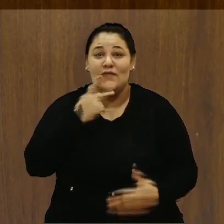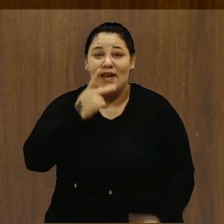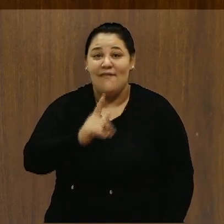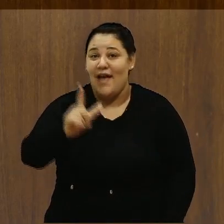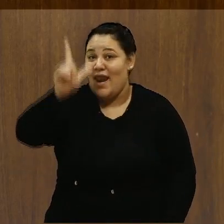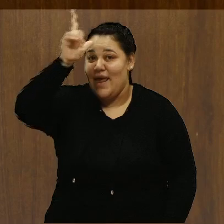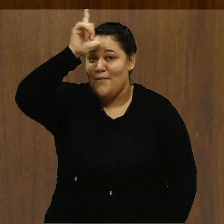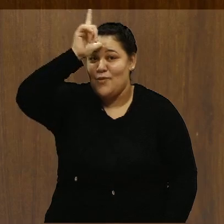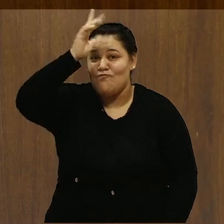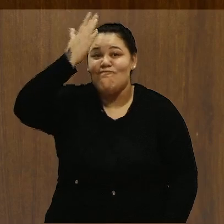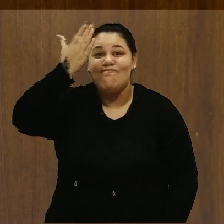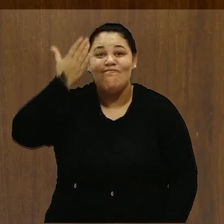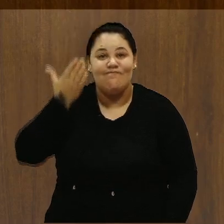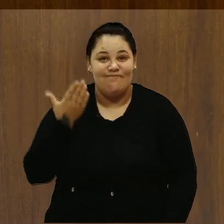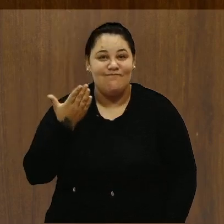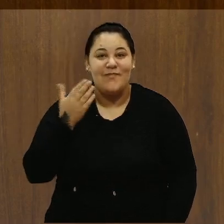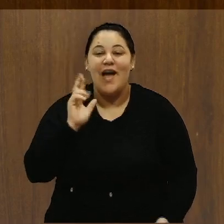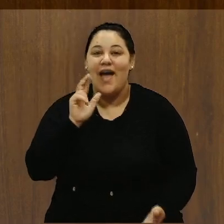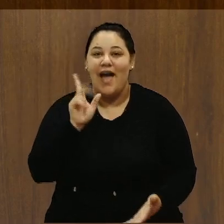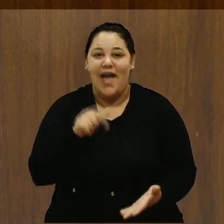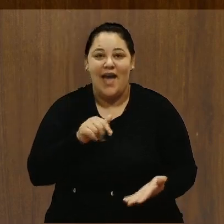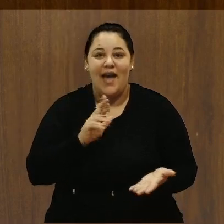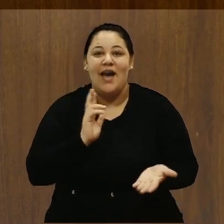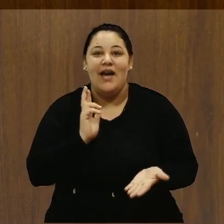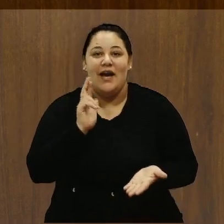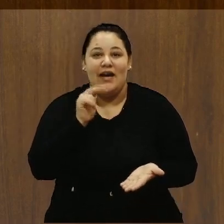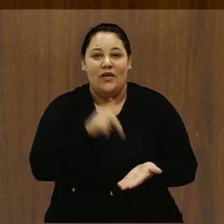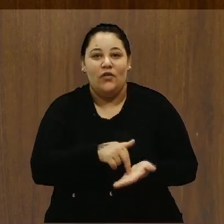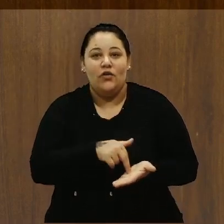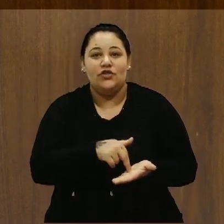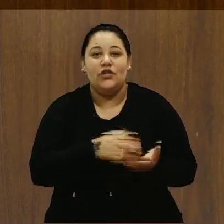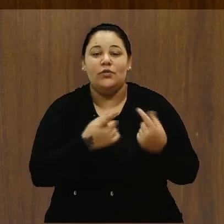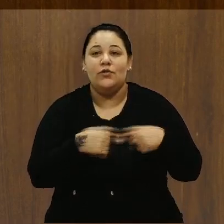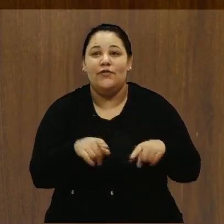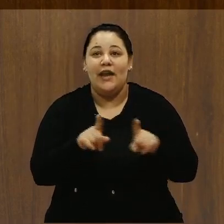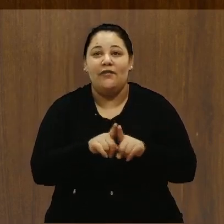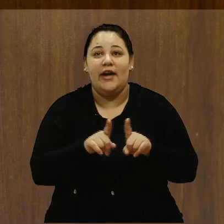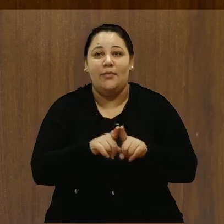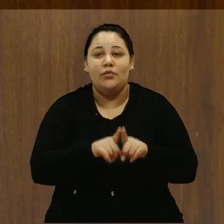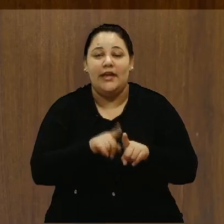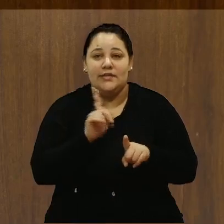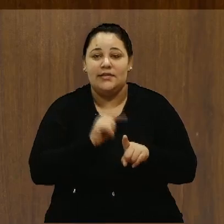é a realidade que os professores encontram. E uma perseguição e uma parcela